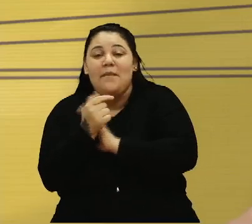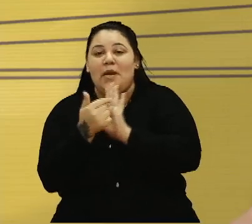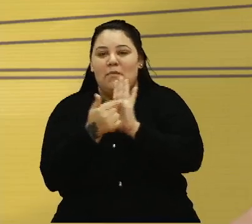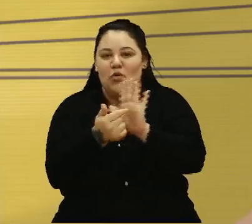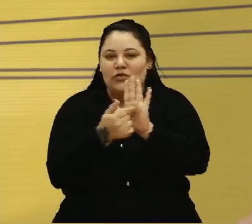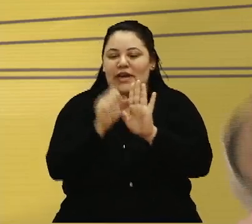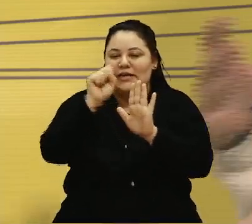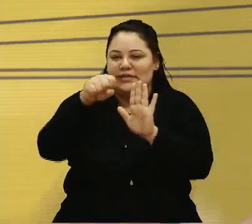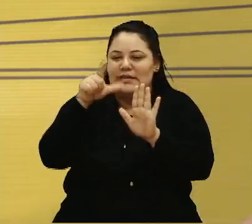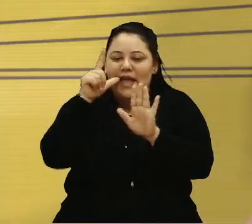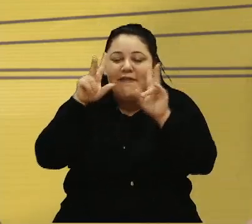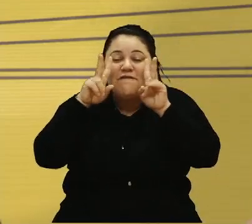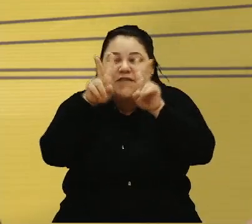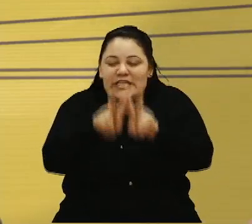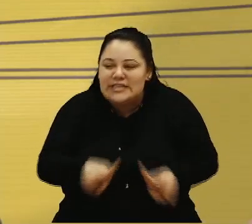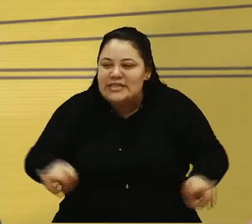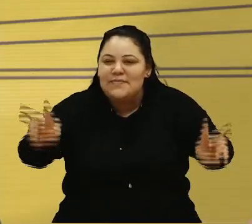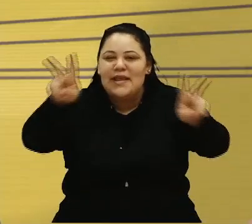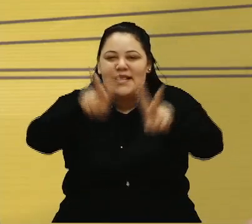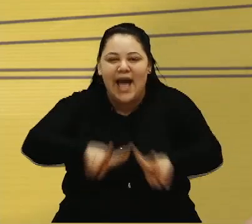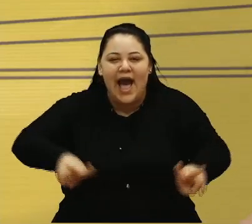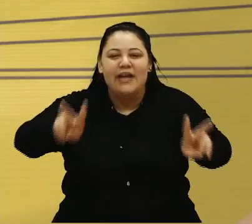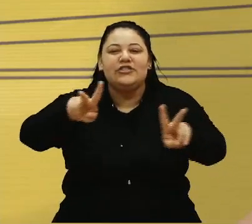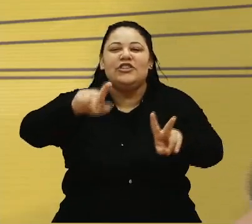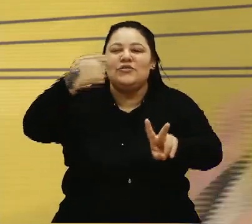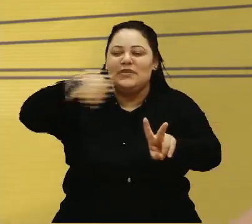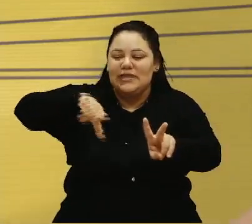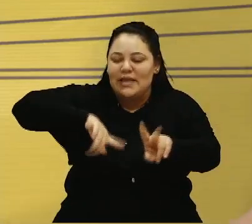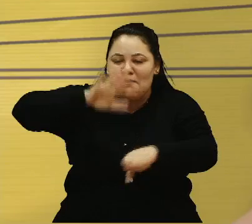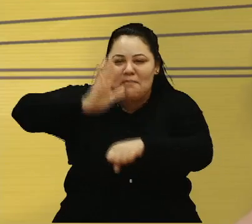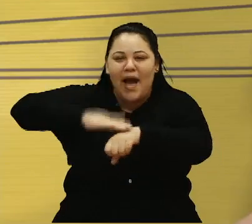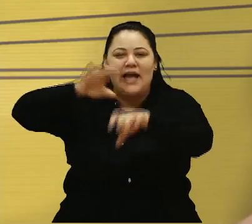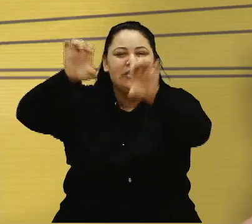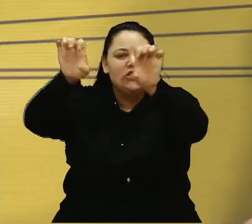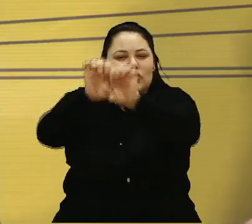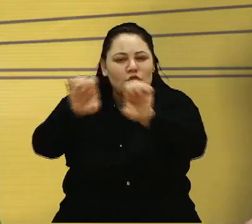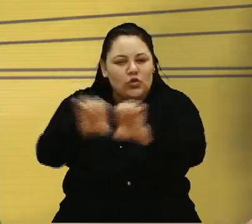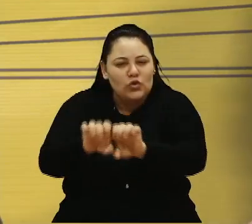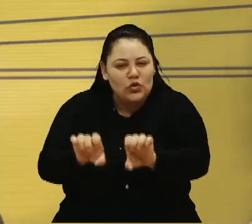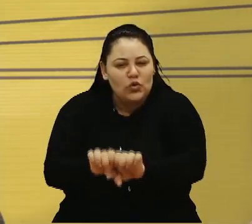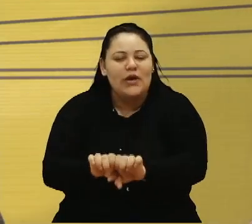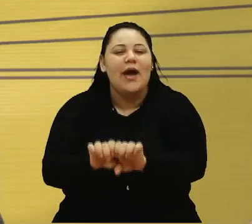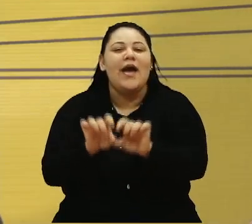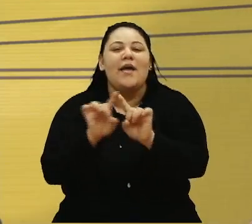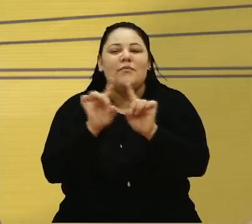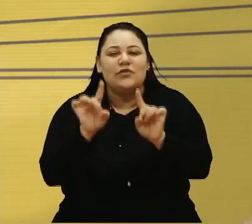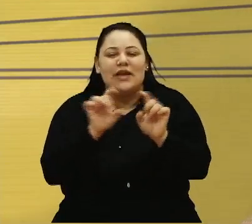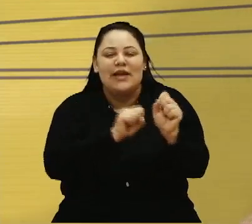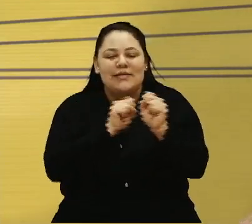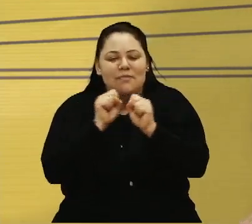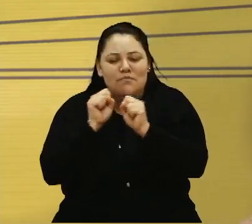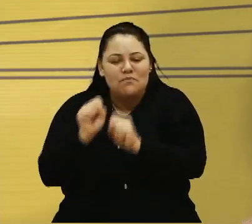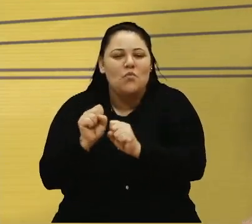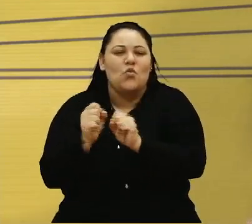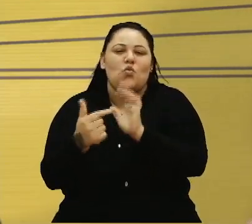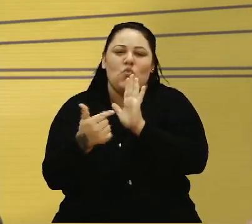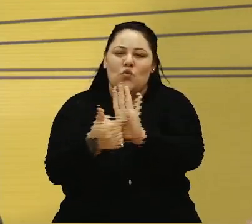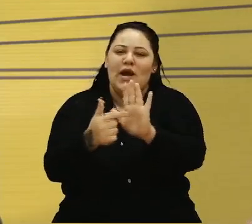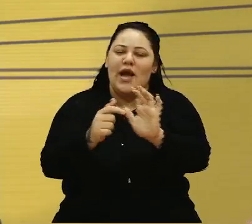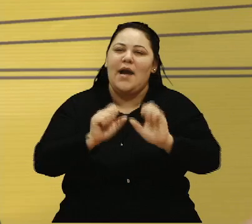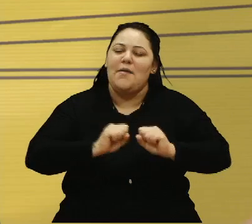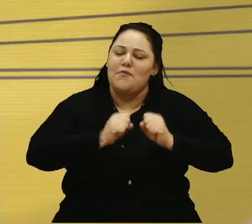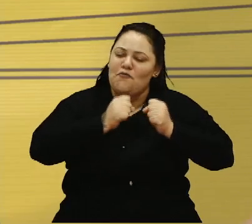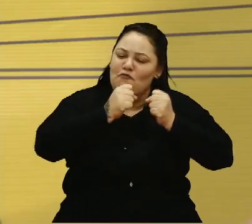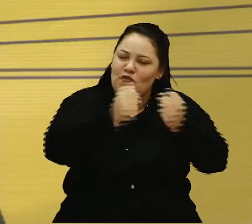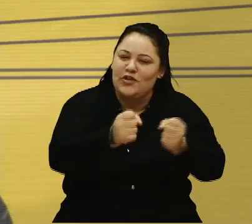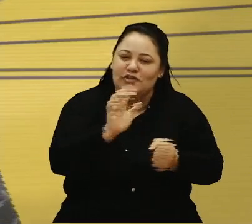pessoal existe, para mostrar que a gente precisa de mais estrutura, mas para mostrar que existem muitas potencialidades que já ocorrem dentro dos